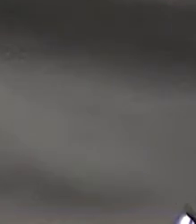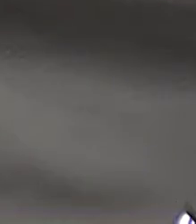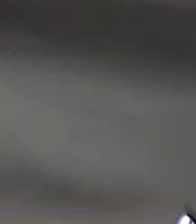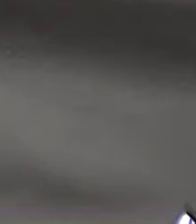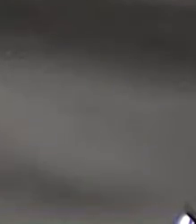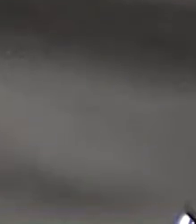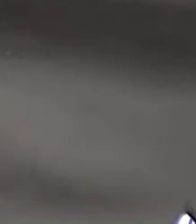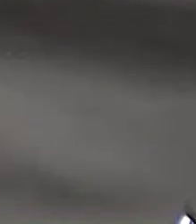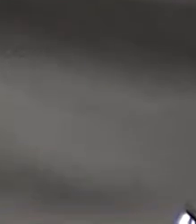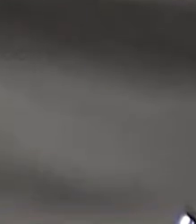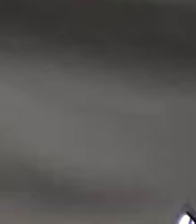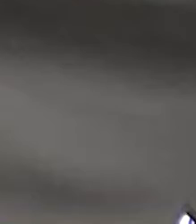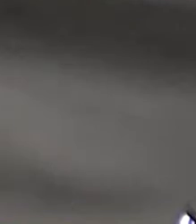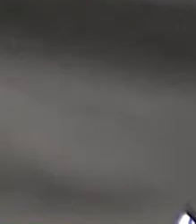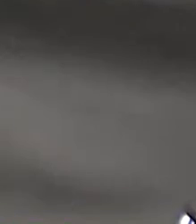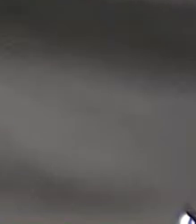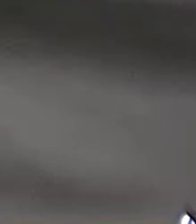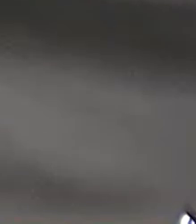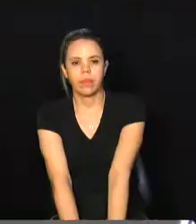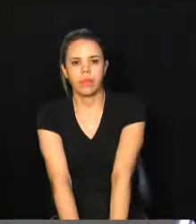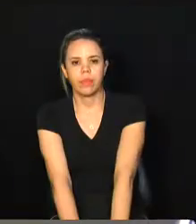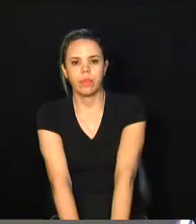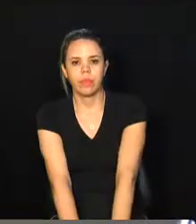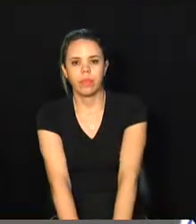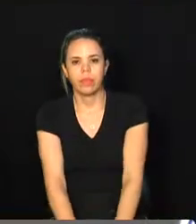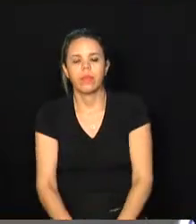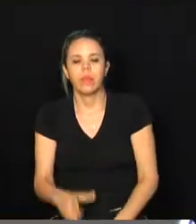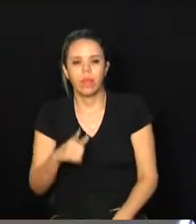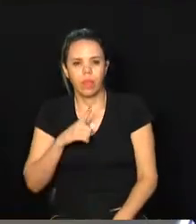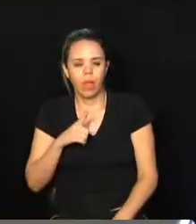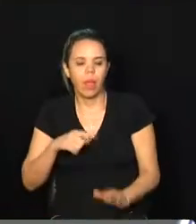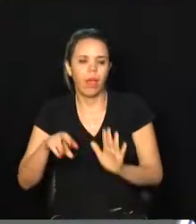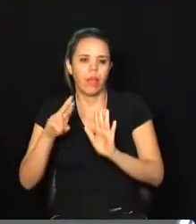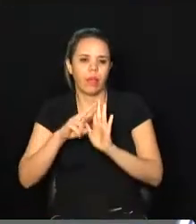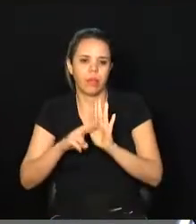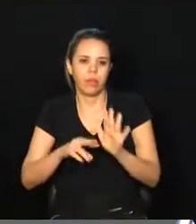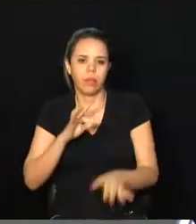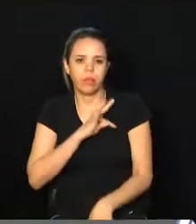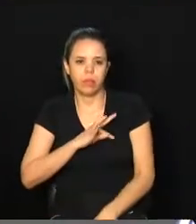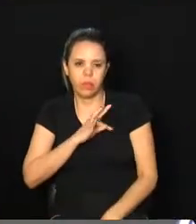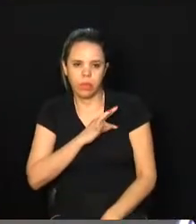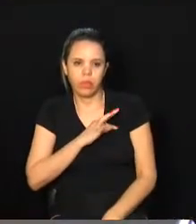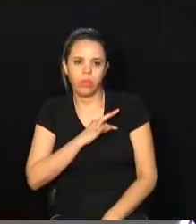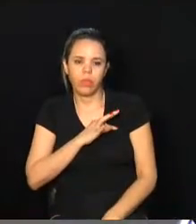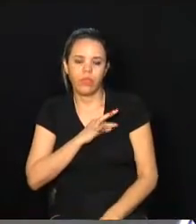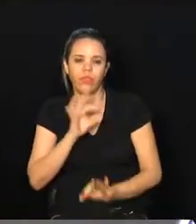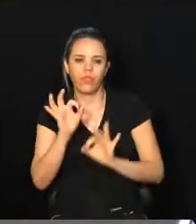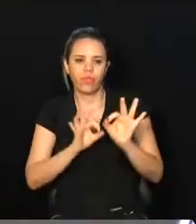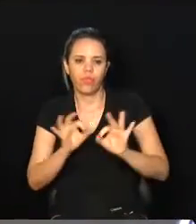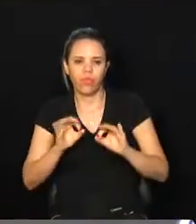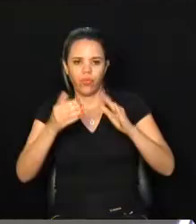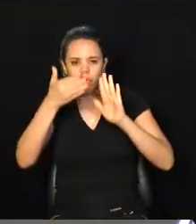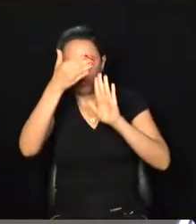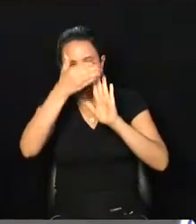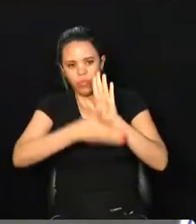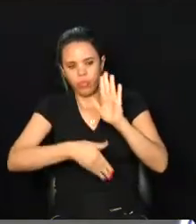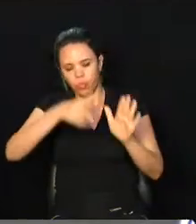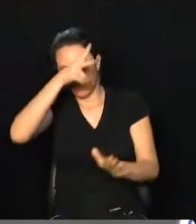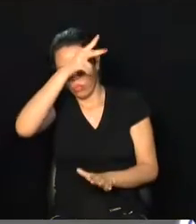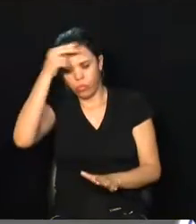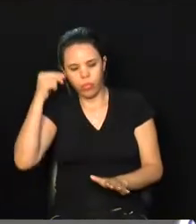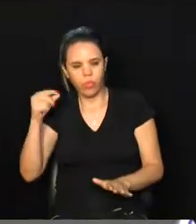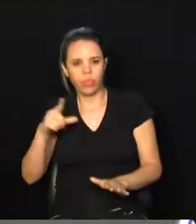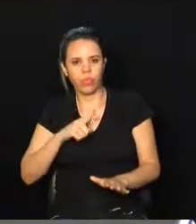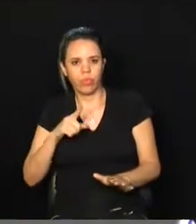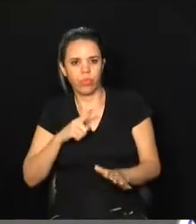tem as normas técnicas que você é obrigado a fazer a planta baixa dos pavimentos, o corte, a fachada e tal. E a prefeitura, ela tem